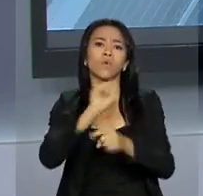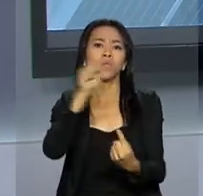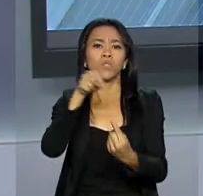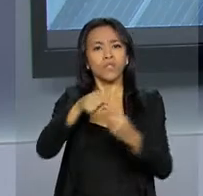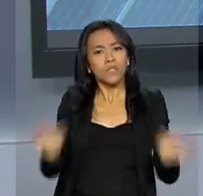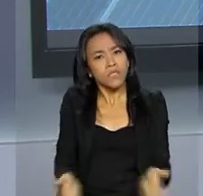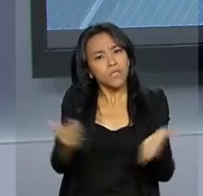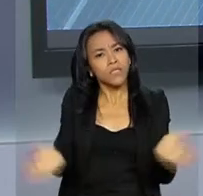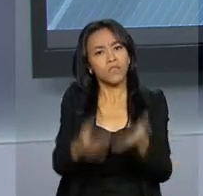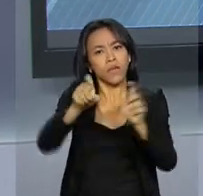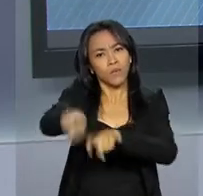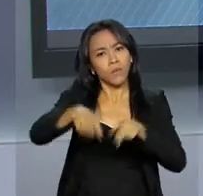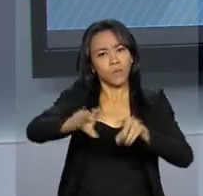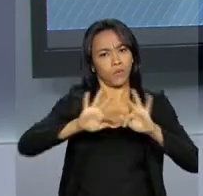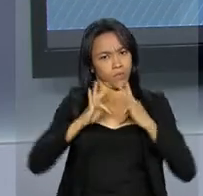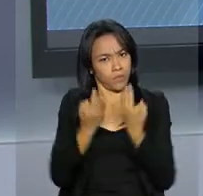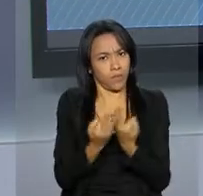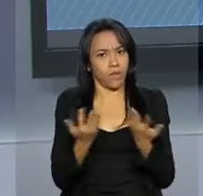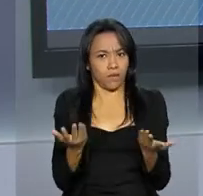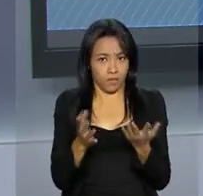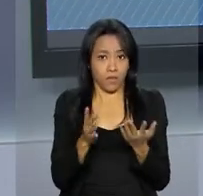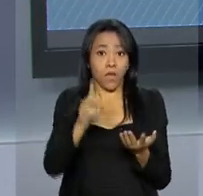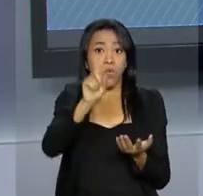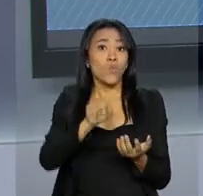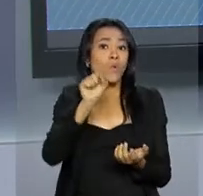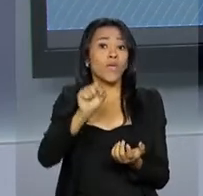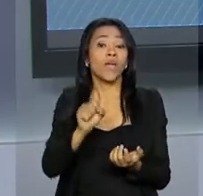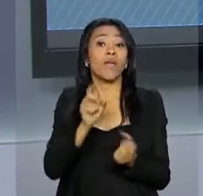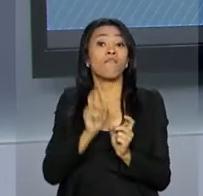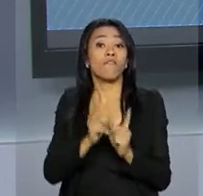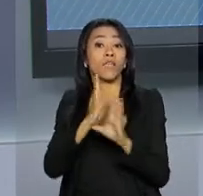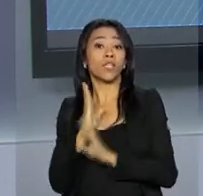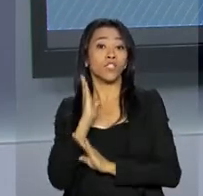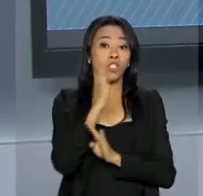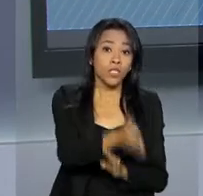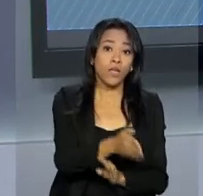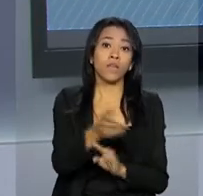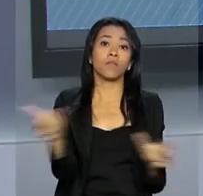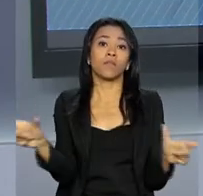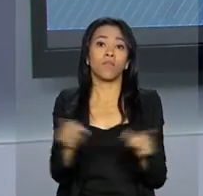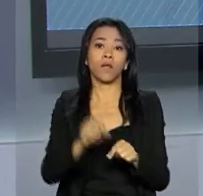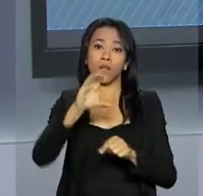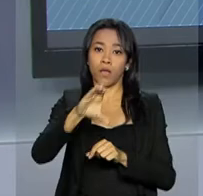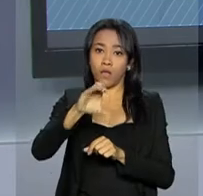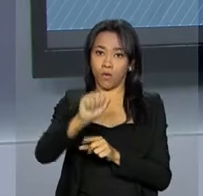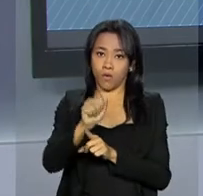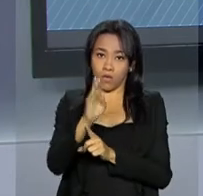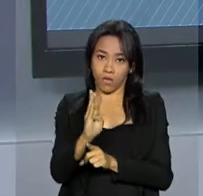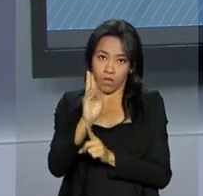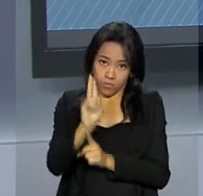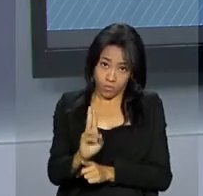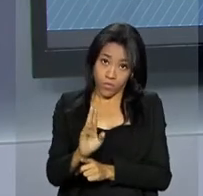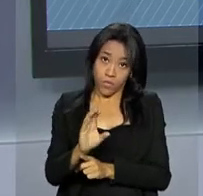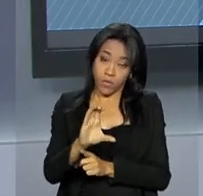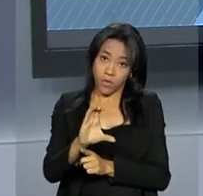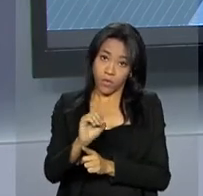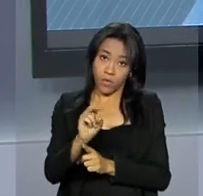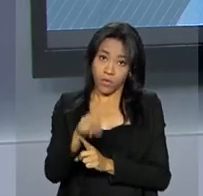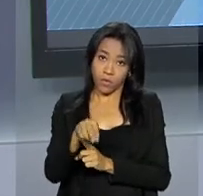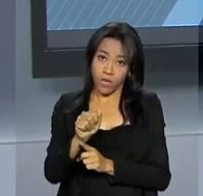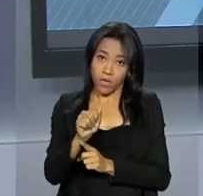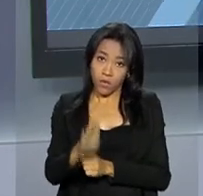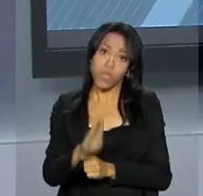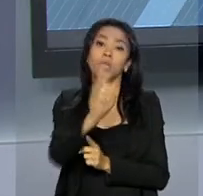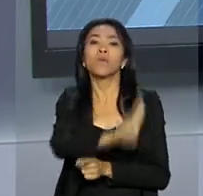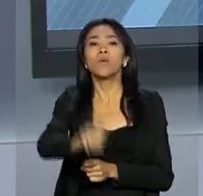incentivam a agricultura familiar um deles é a venda direta para a companhia nacional de abastecimento que usa esses alimentos na